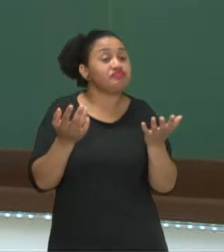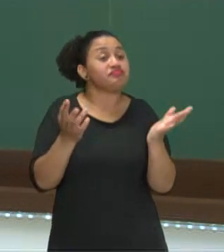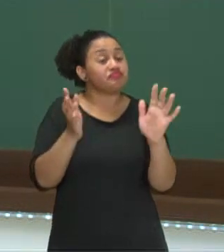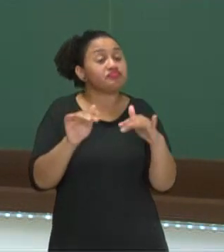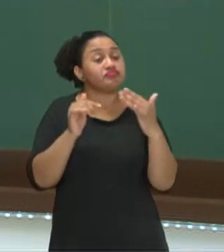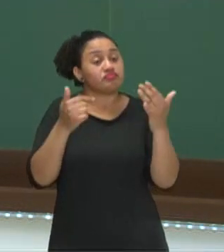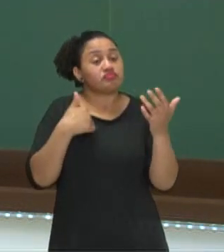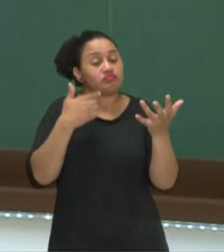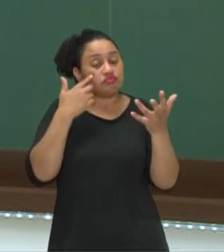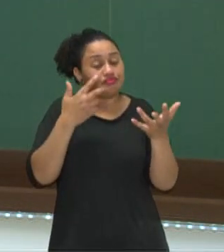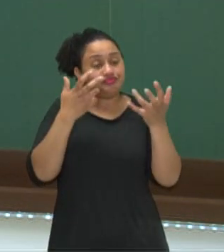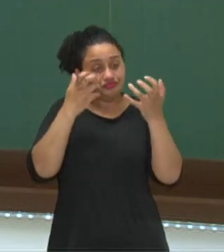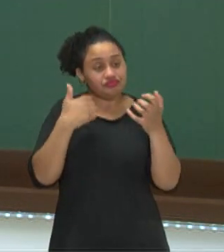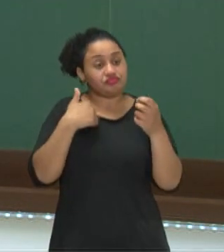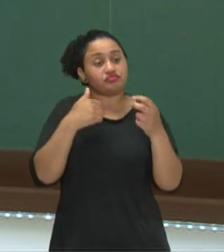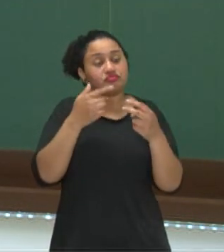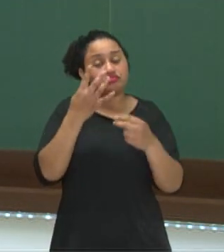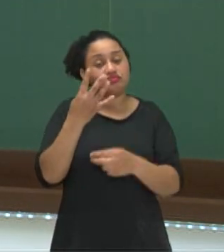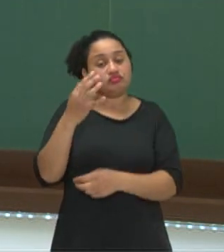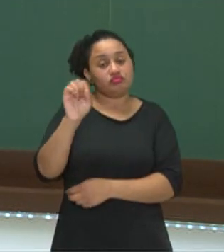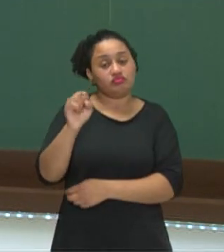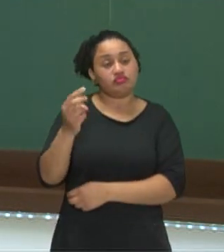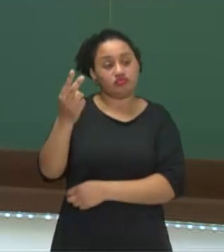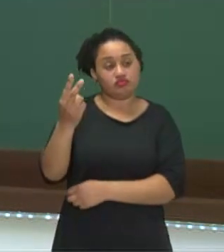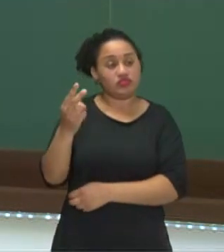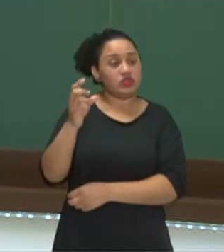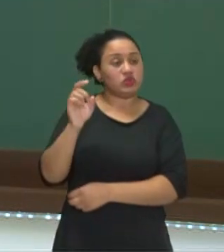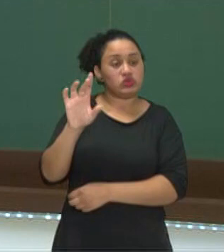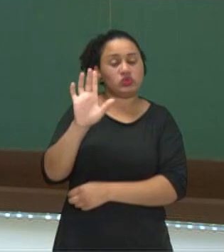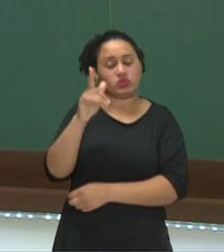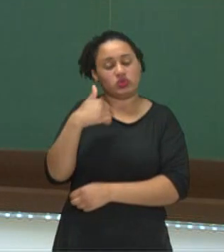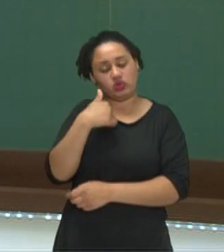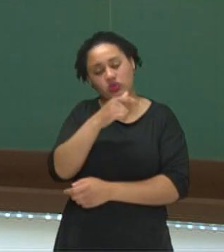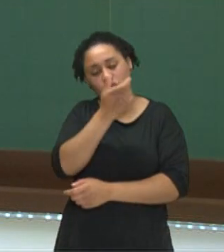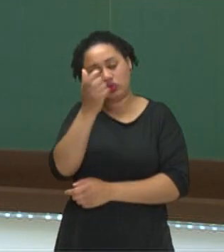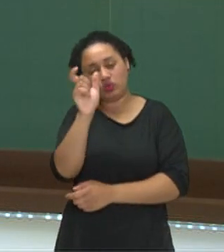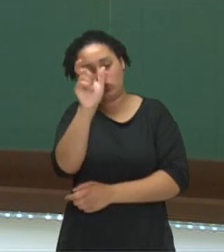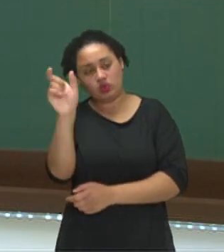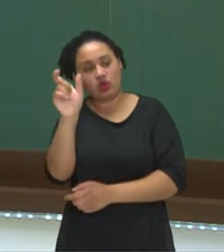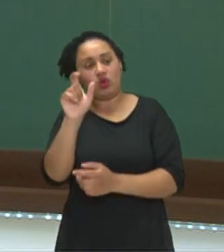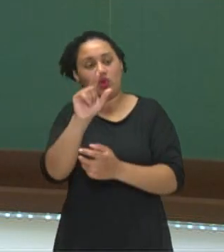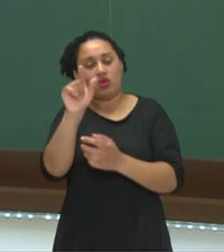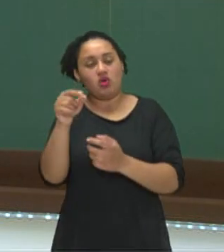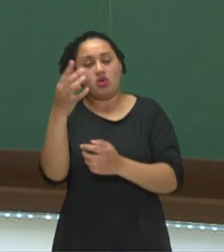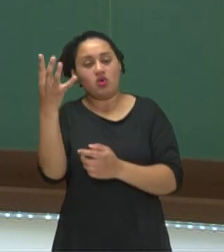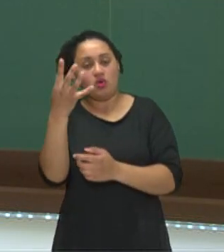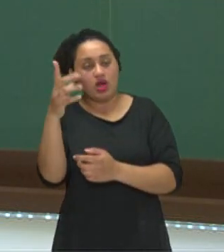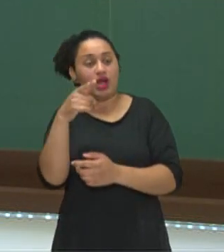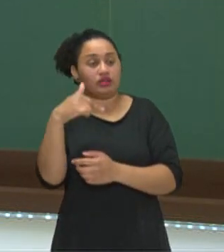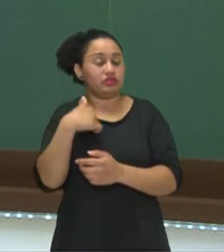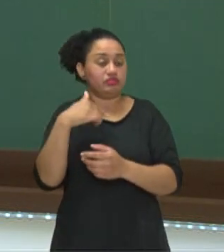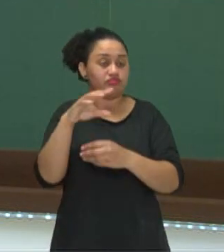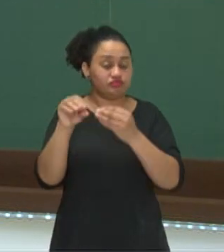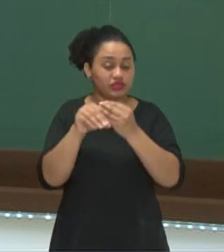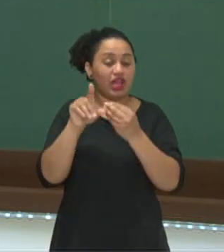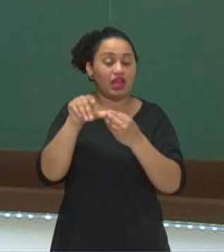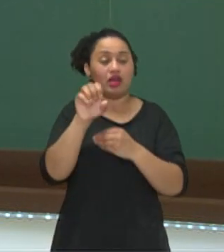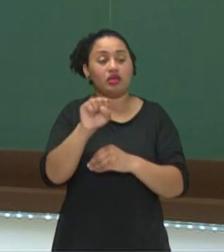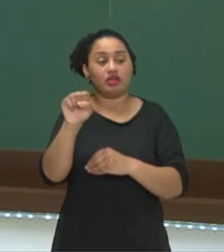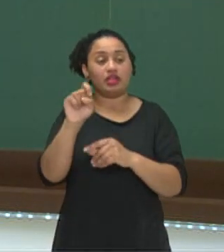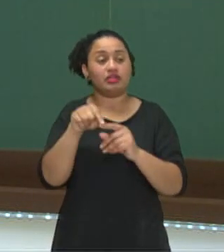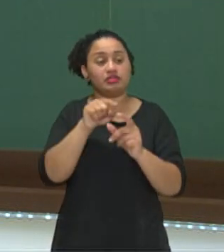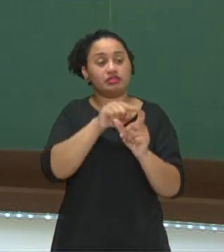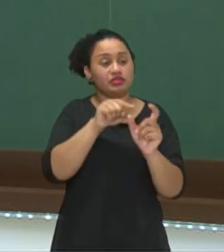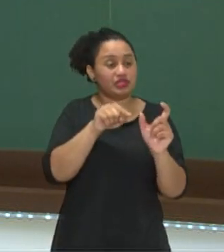que aqui 4s2 é o único subnível da camada 4 que está preenchido é o S, e aqui ele está